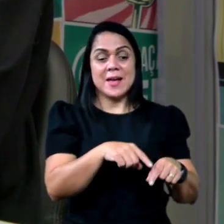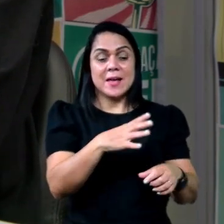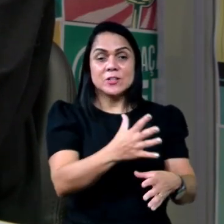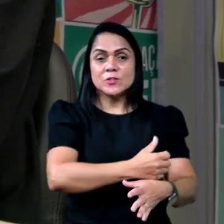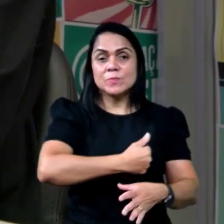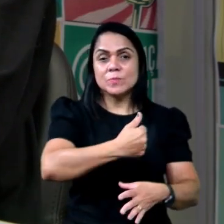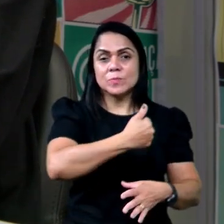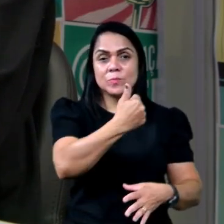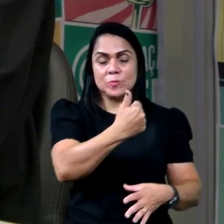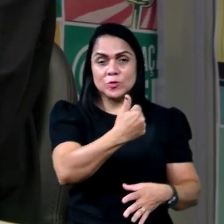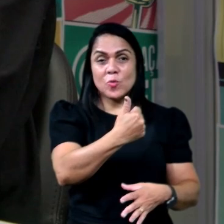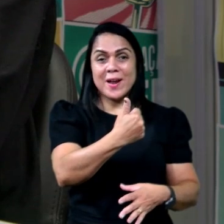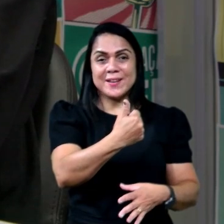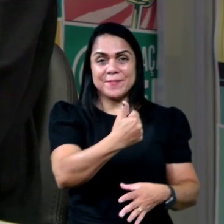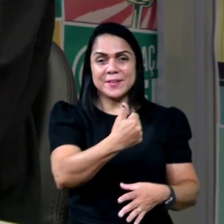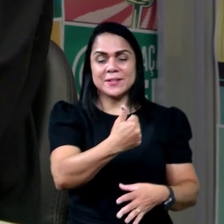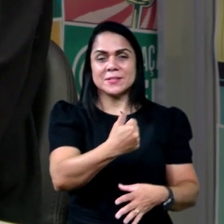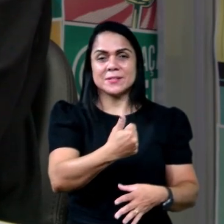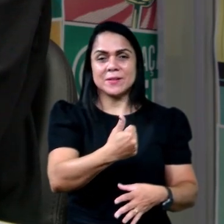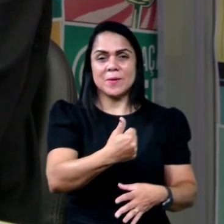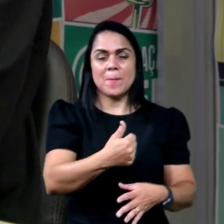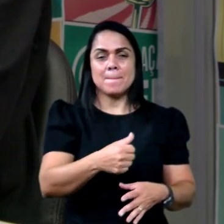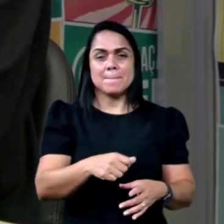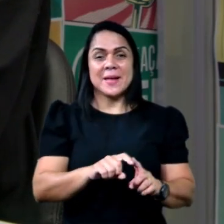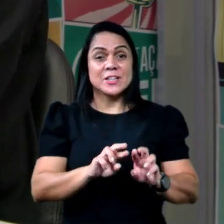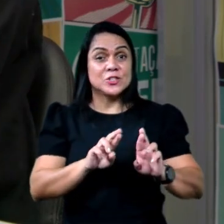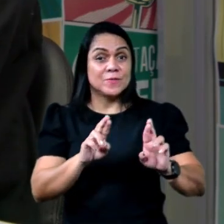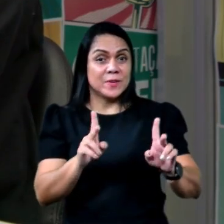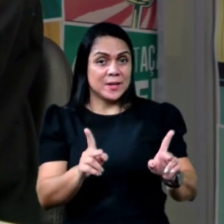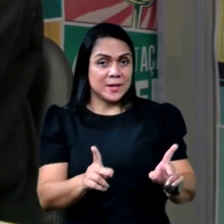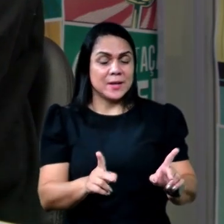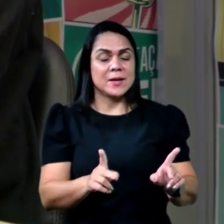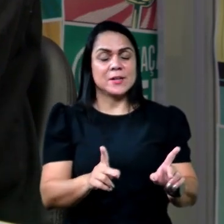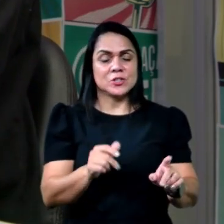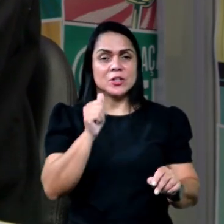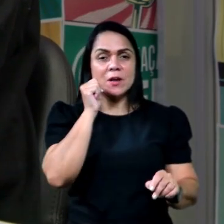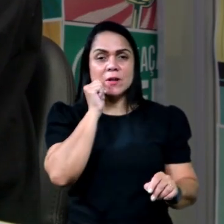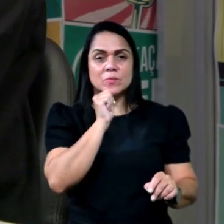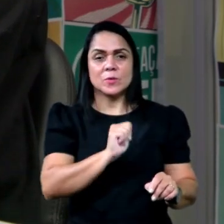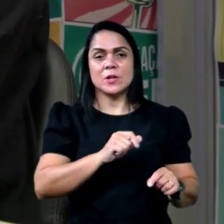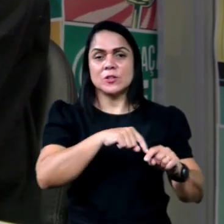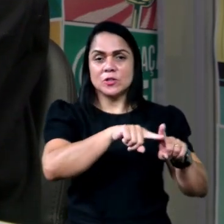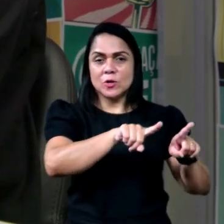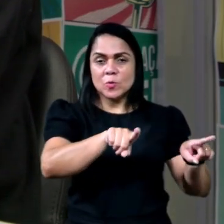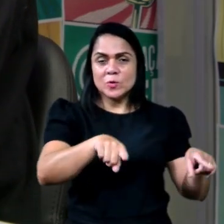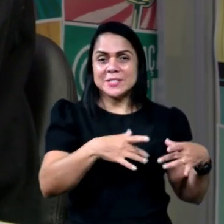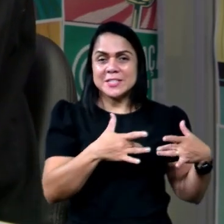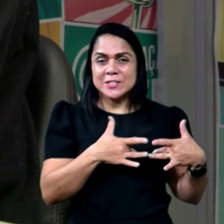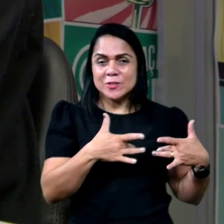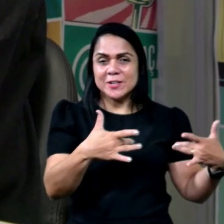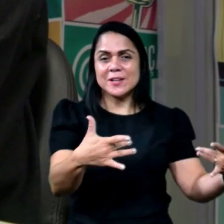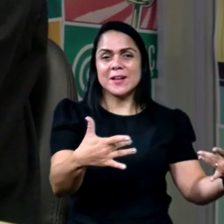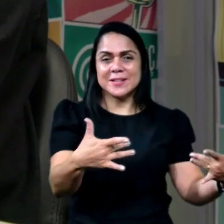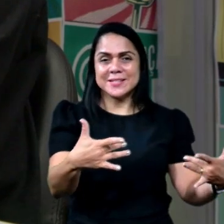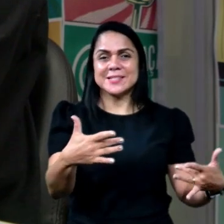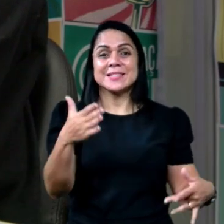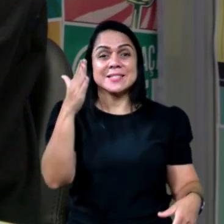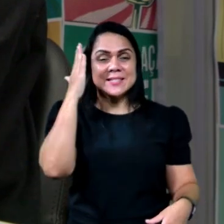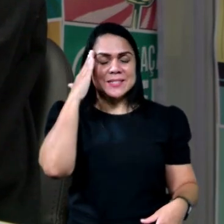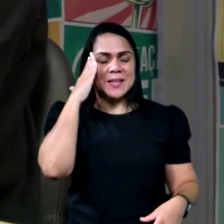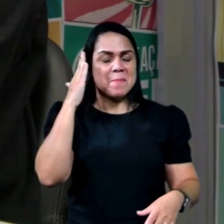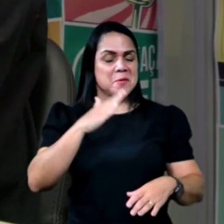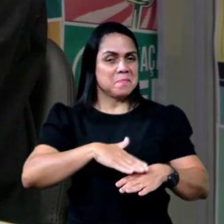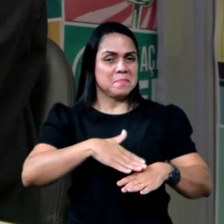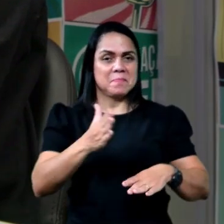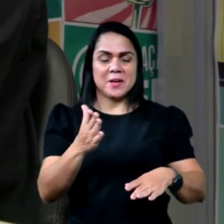de formação, porque eu quero deixar isso claro. As mulheres das cozinhas solidárias sabem mais do que eu sobre cozinha solidária. E isso eu